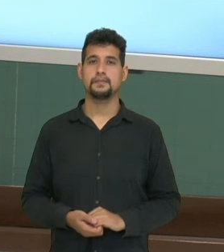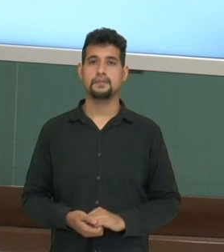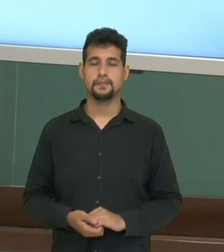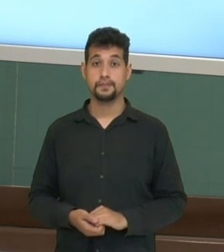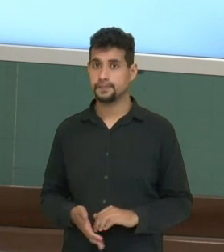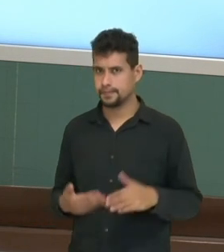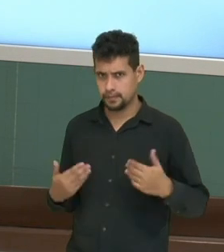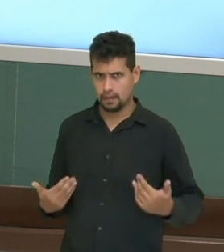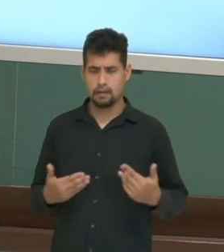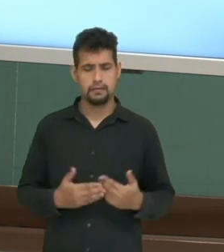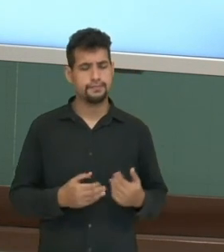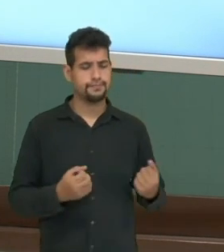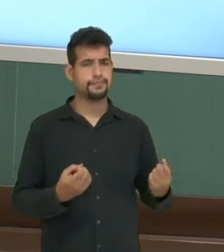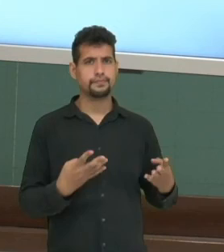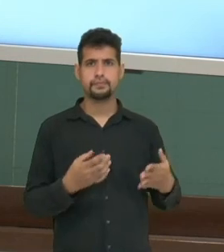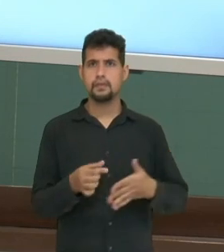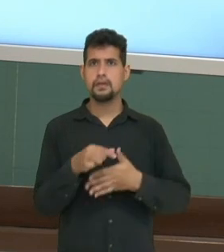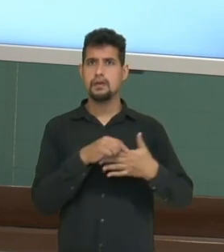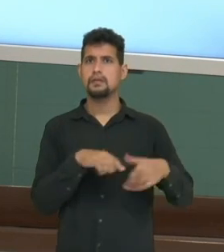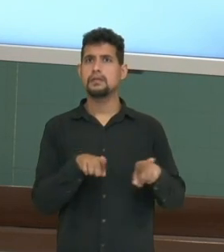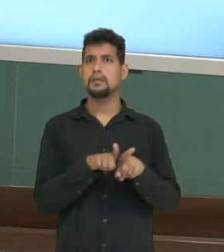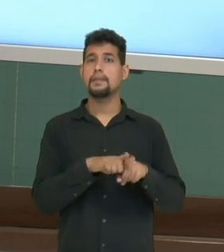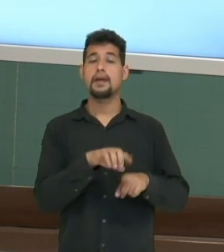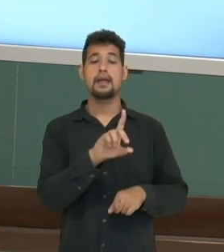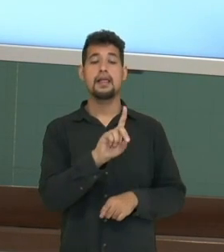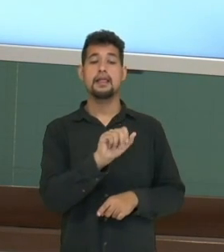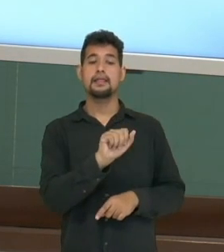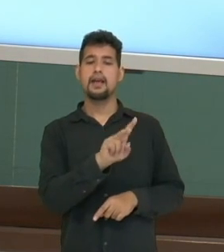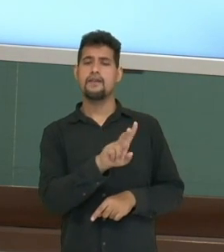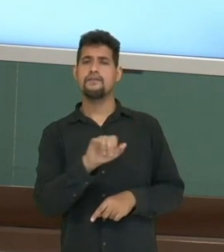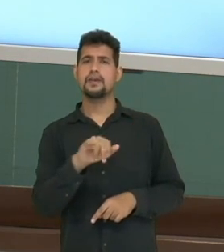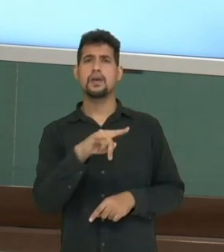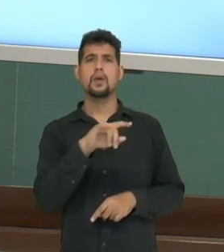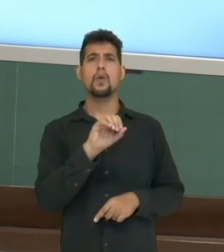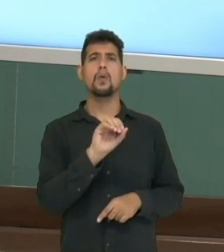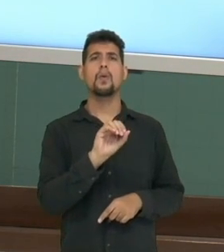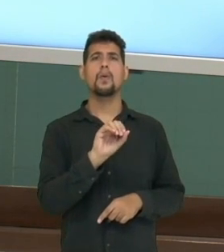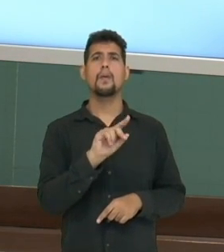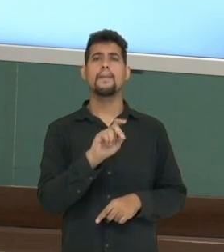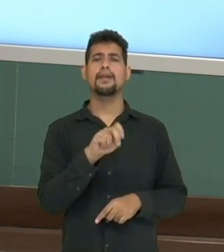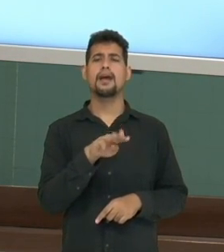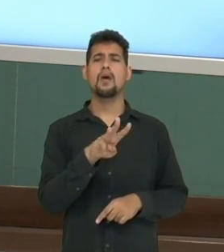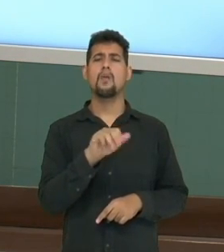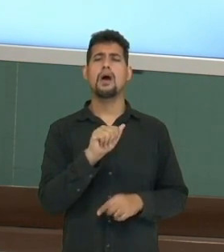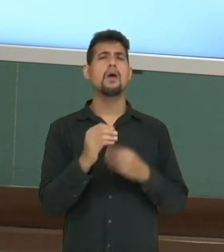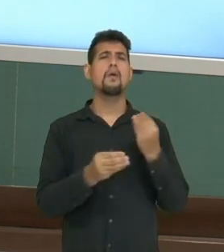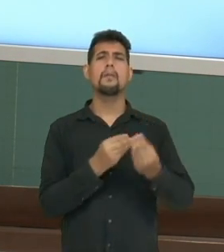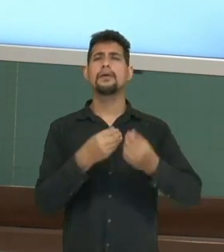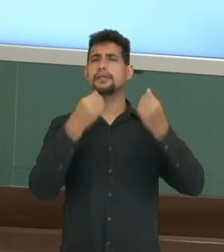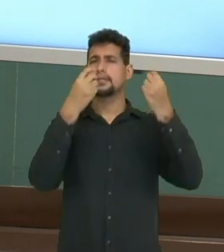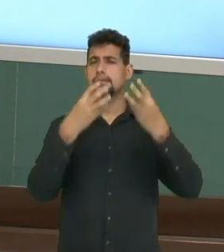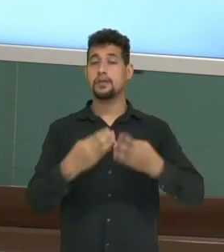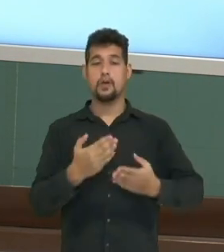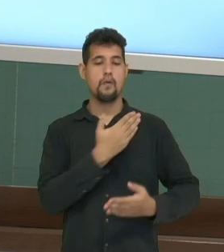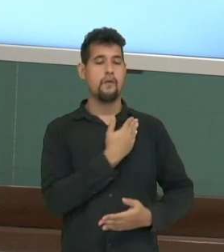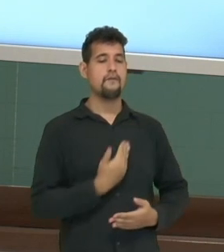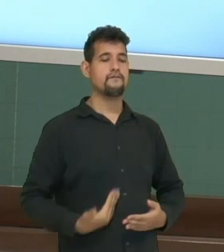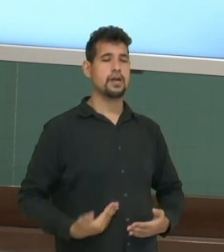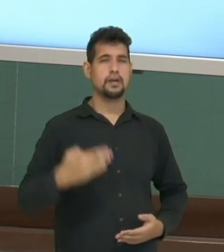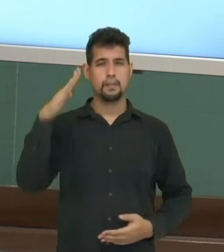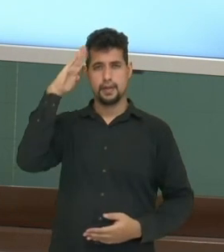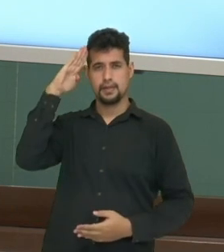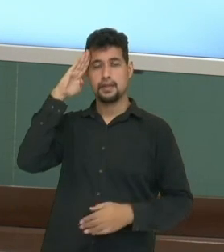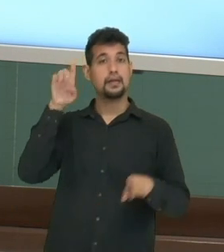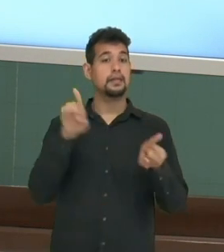Por este relato do líder Yanomami Davi Copenaua, como nós podemos perceber a relação entre o governo militar e